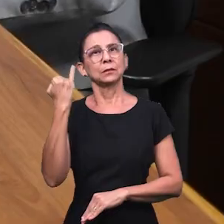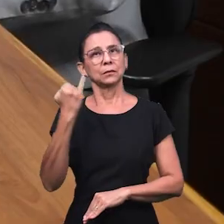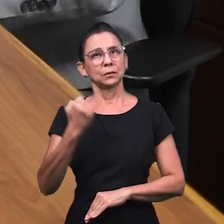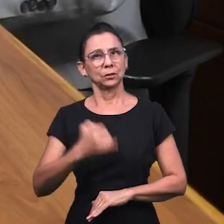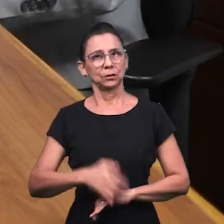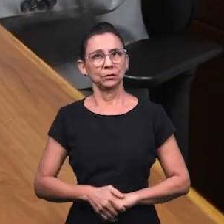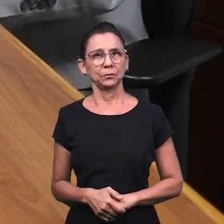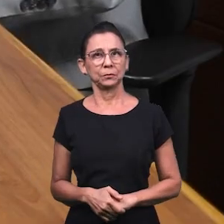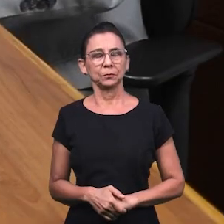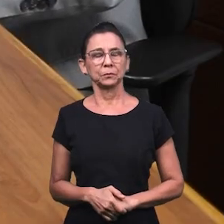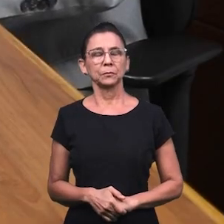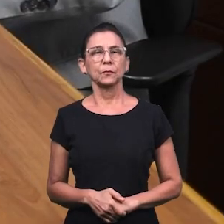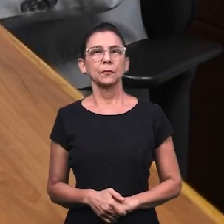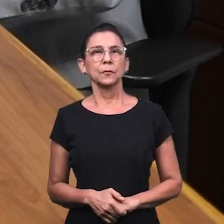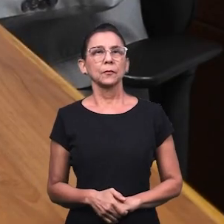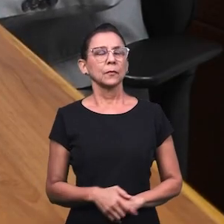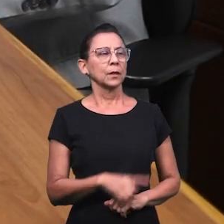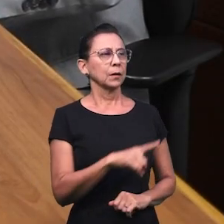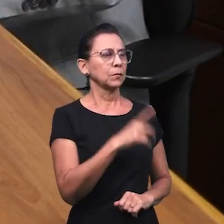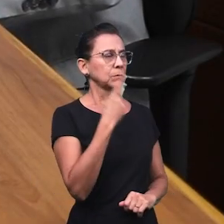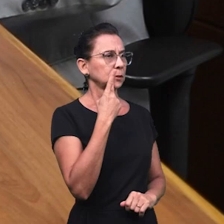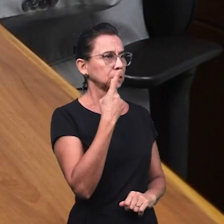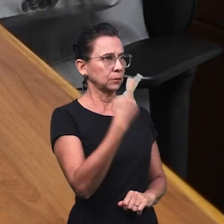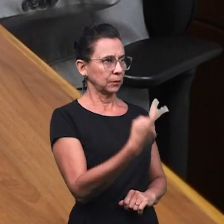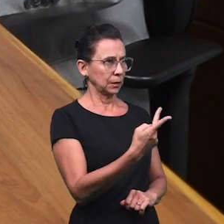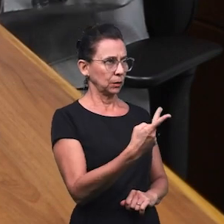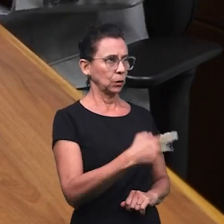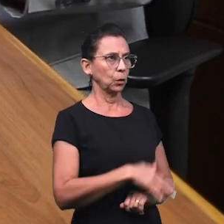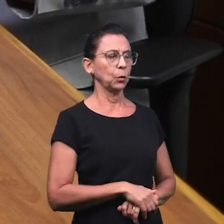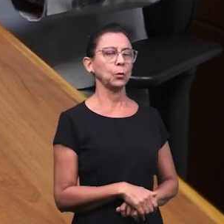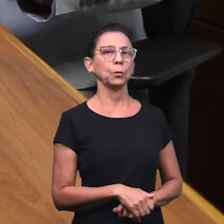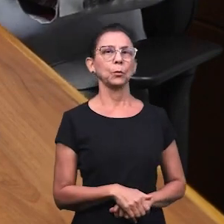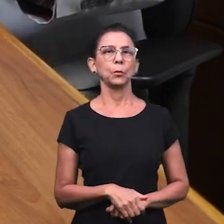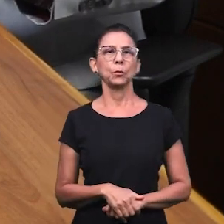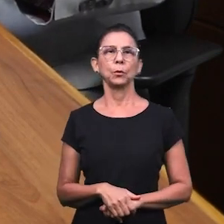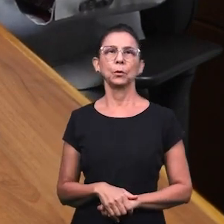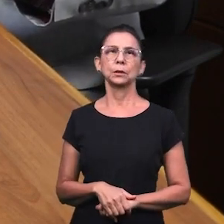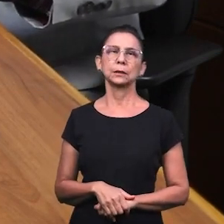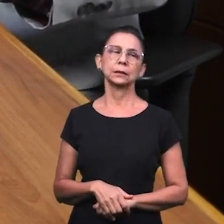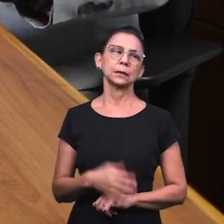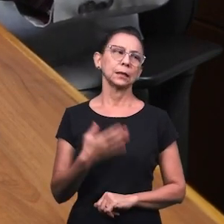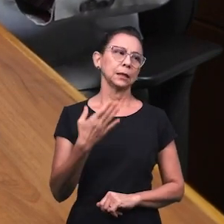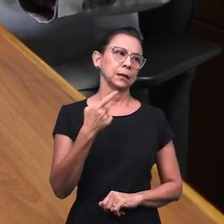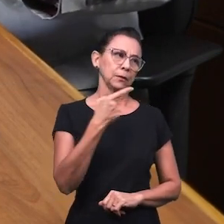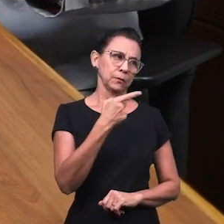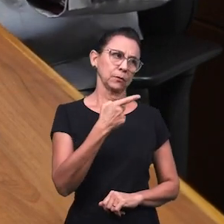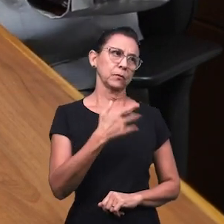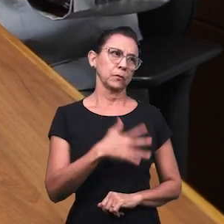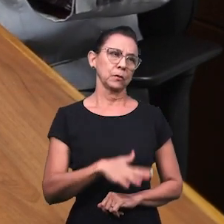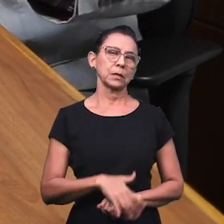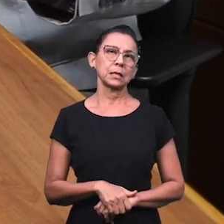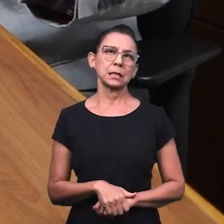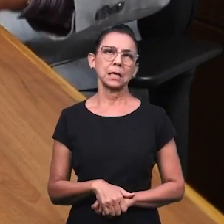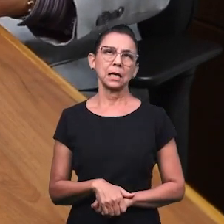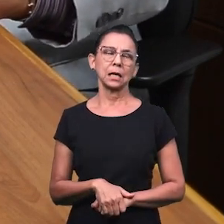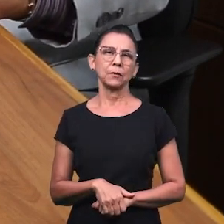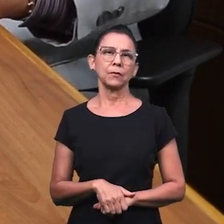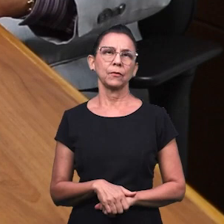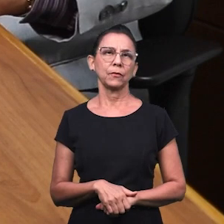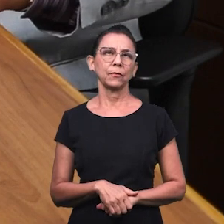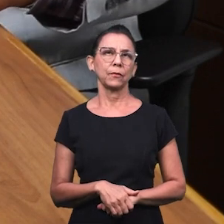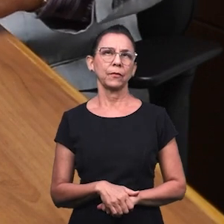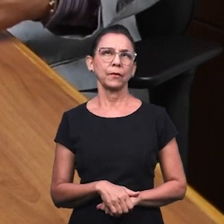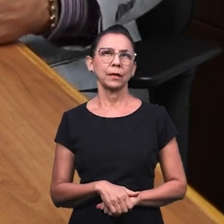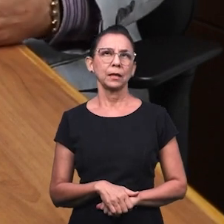importante. Você falou, contou aqui que você fez o ensino